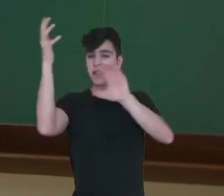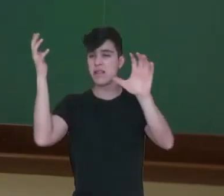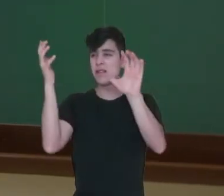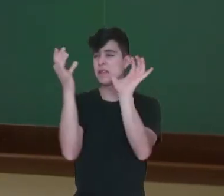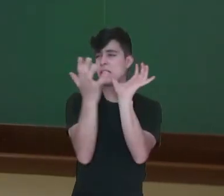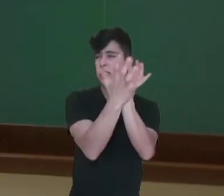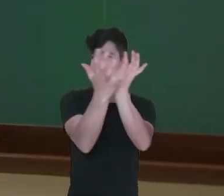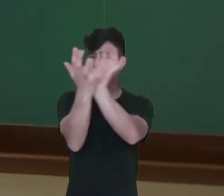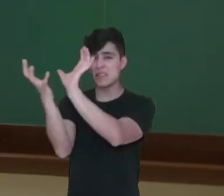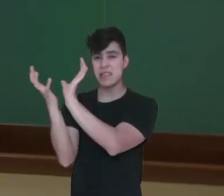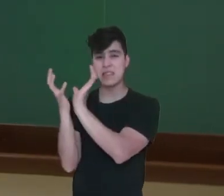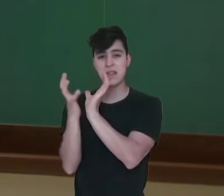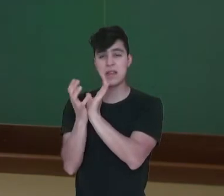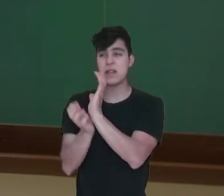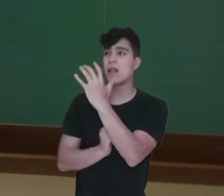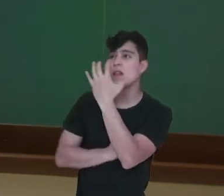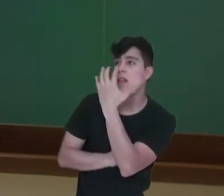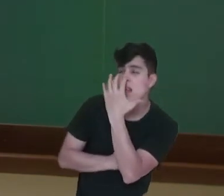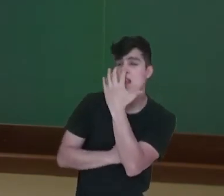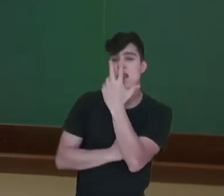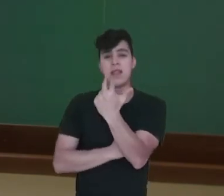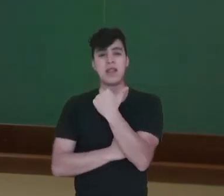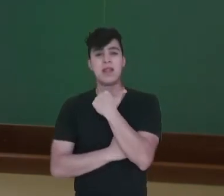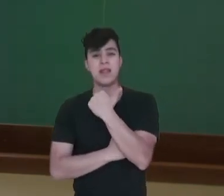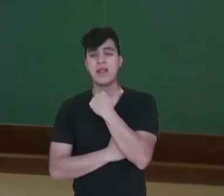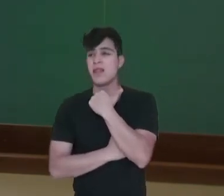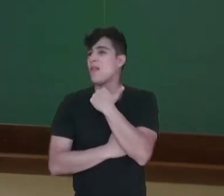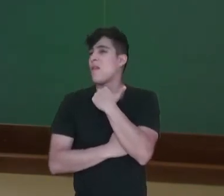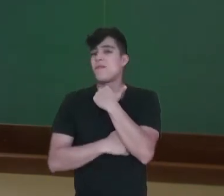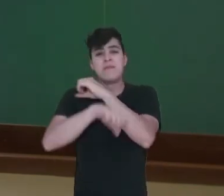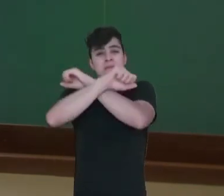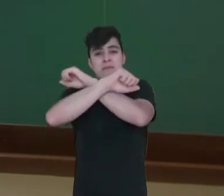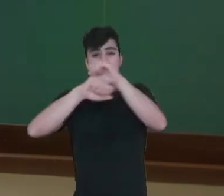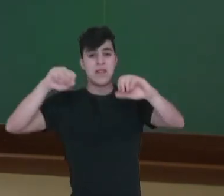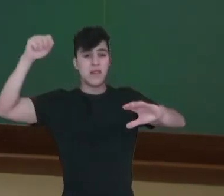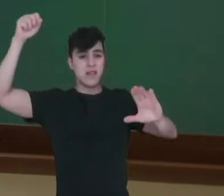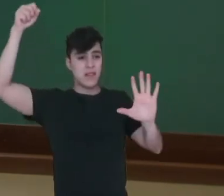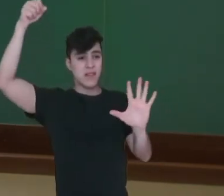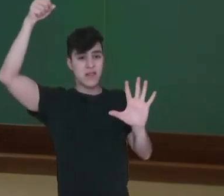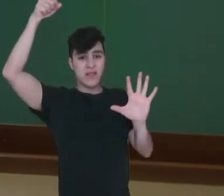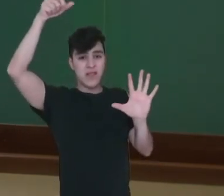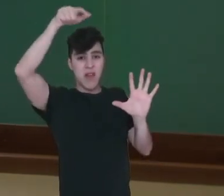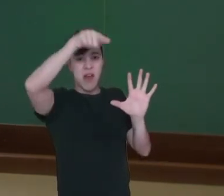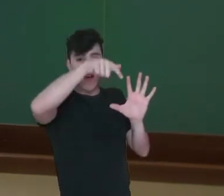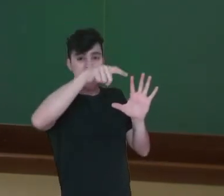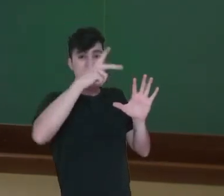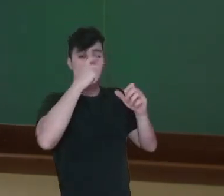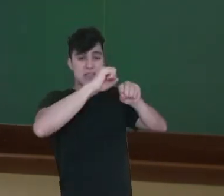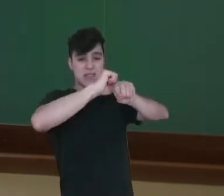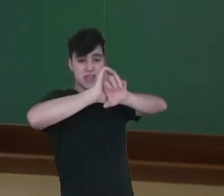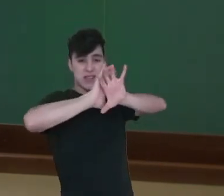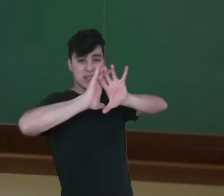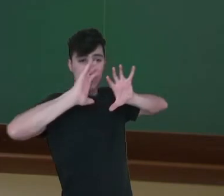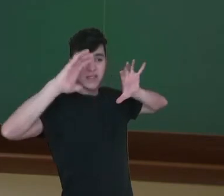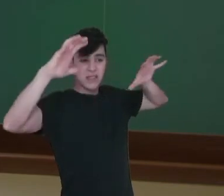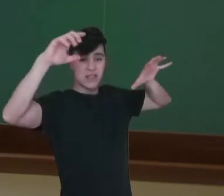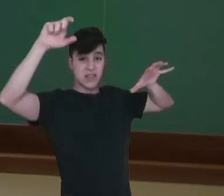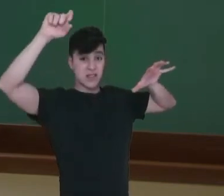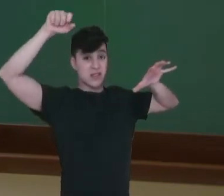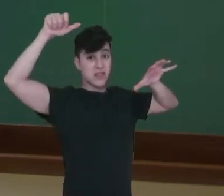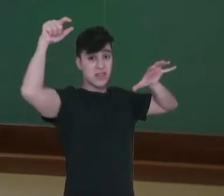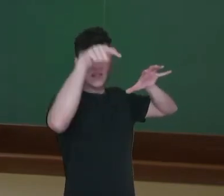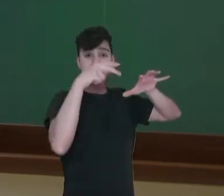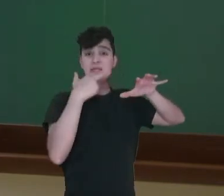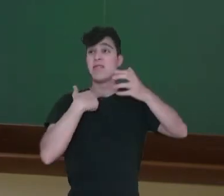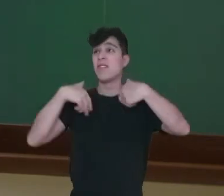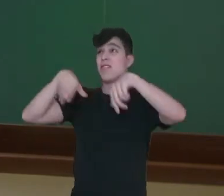em algumas regiões, impede quase que totalmente a passagem da luz solar. Ela forma ali quase que uma barreira, né, a copa